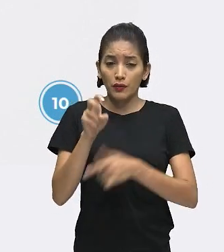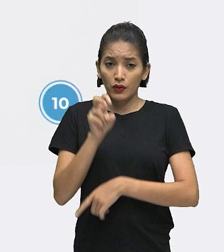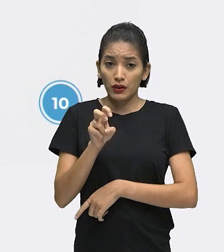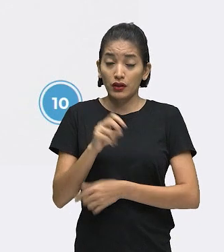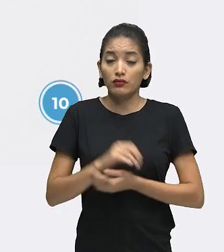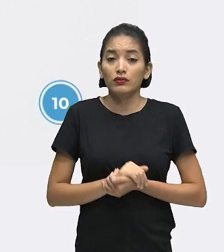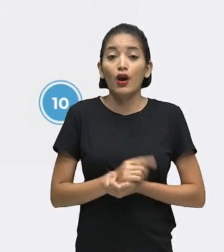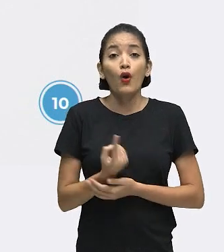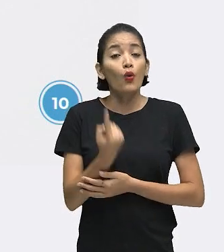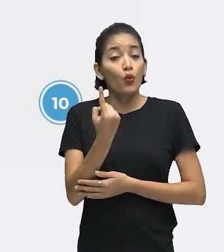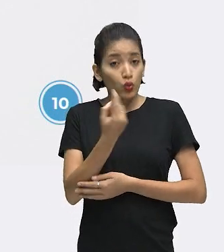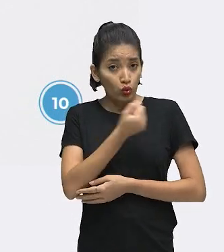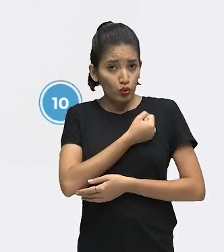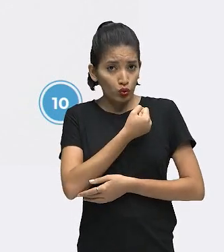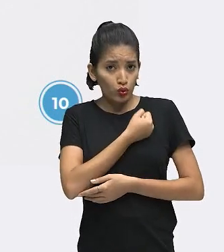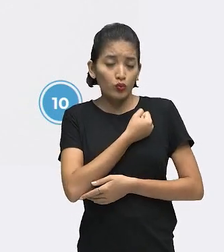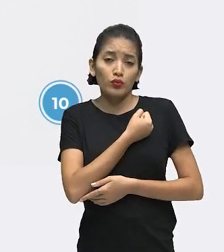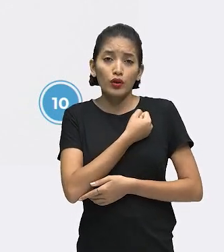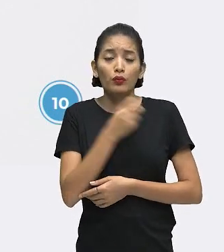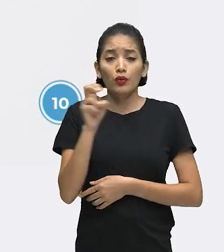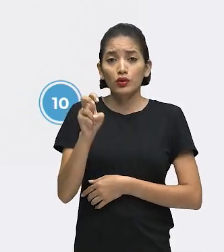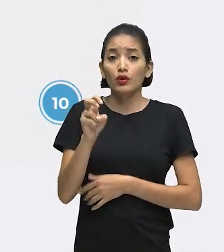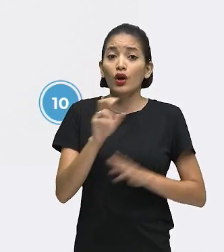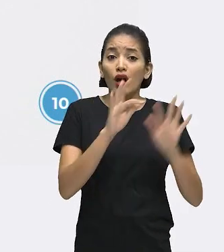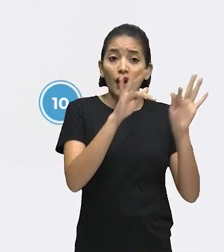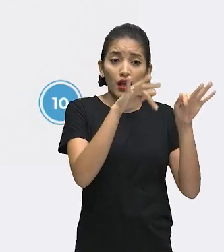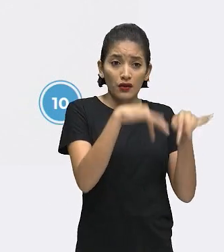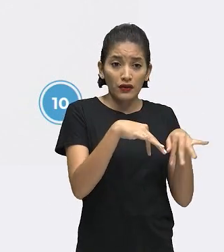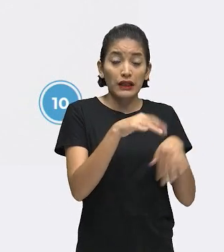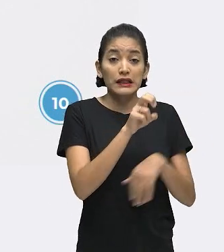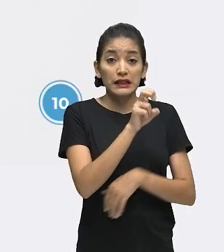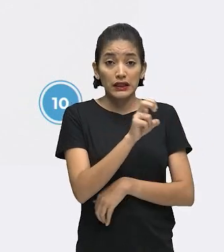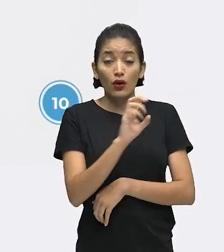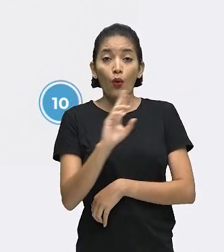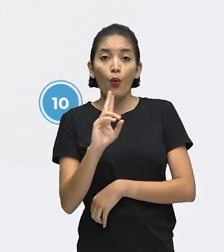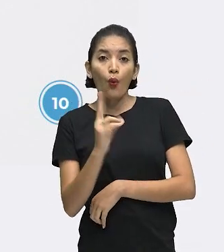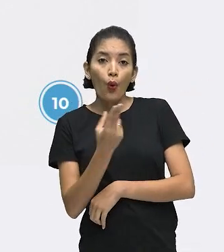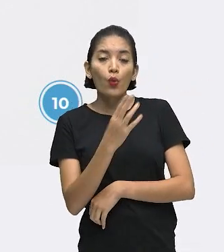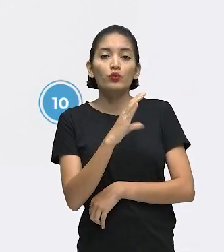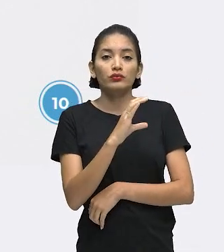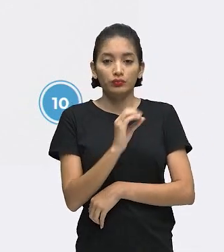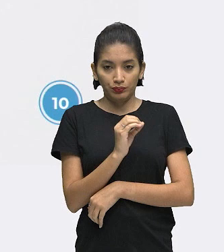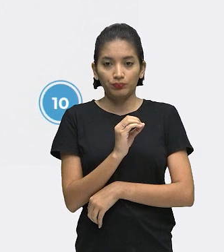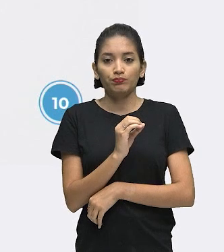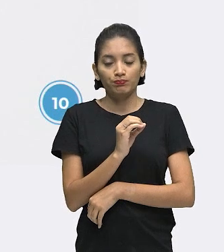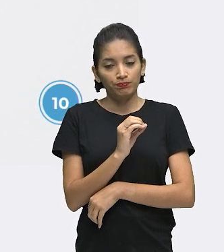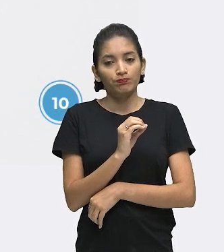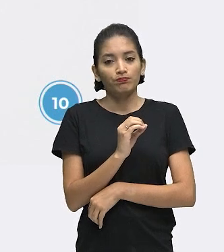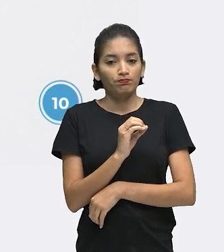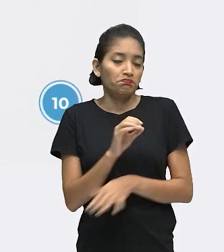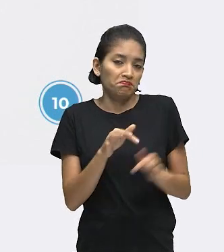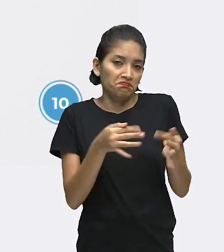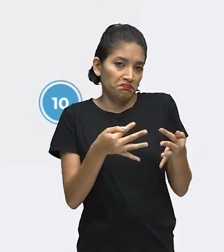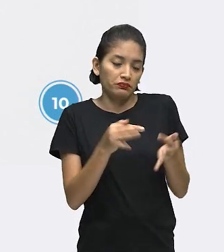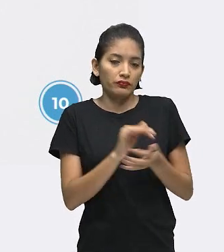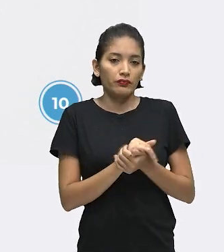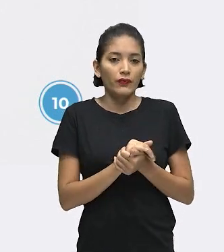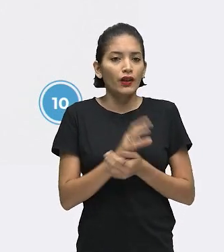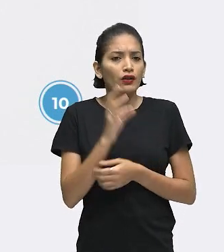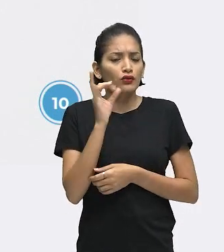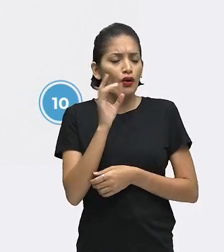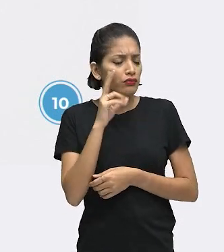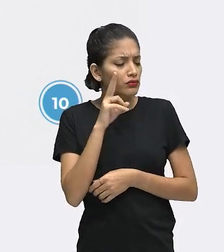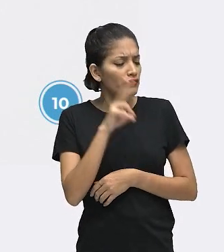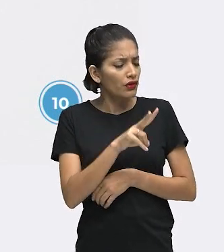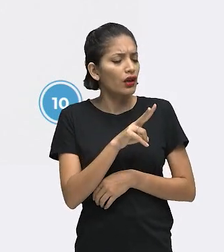vai ser divisível por 5 quando terminar em 5 ou 0. Simplesmente isso, a gente vai só olhar para o